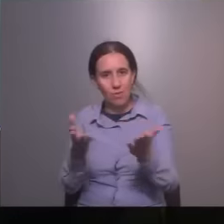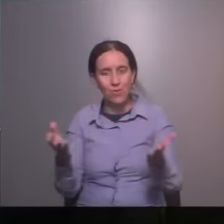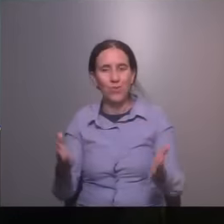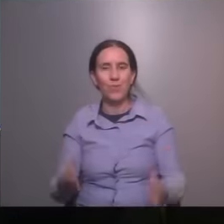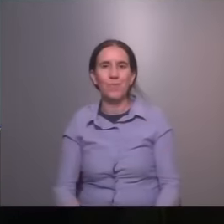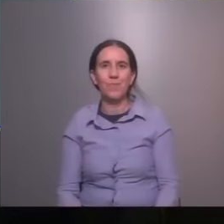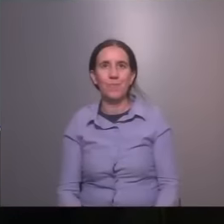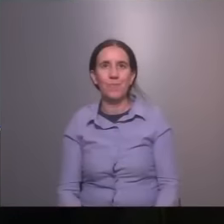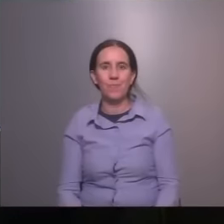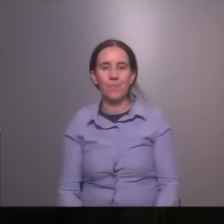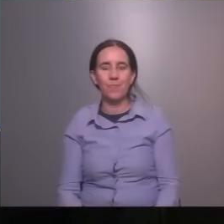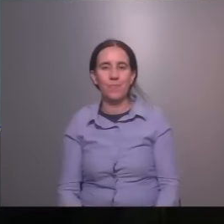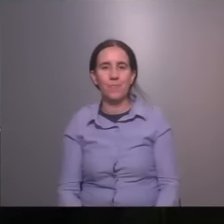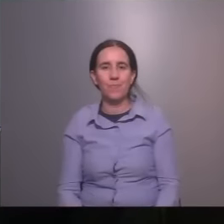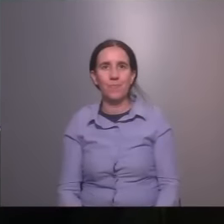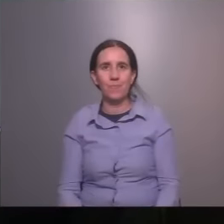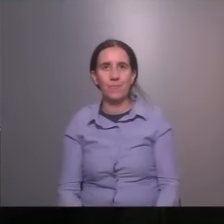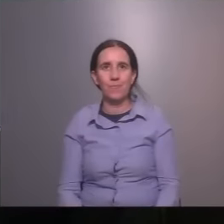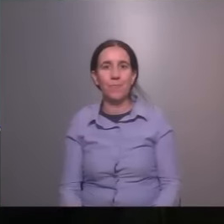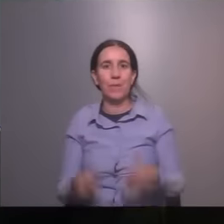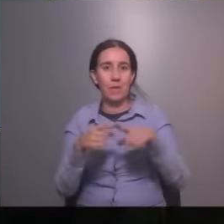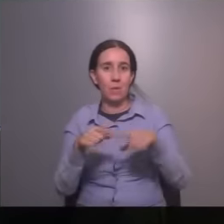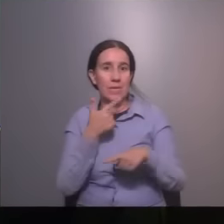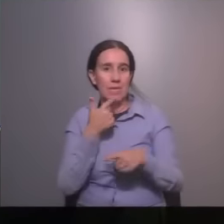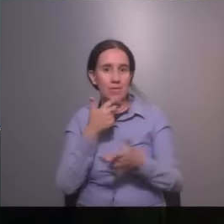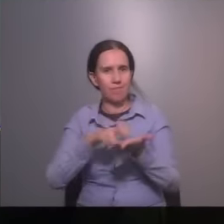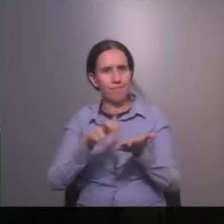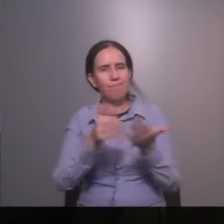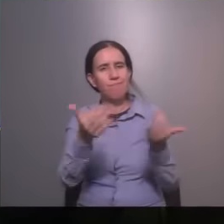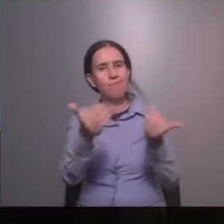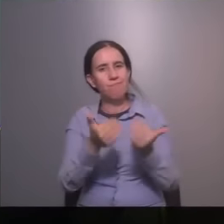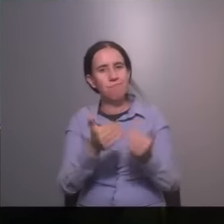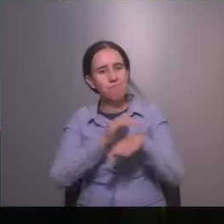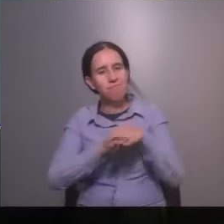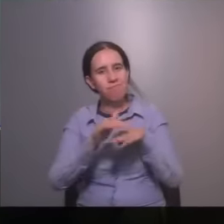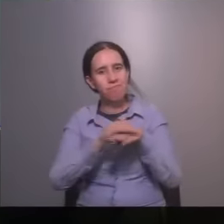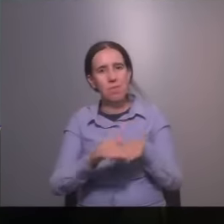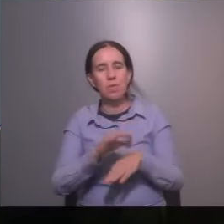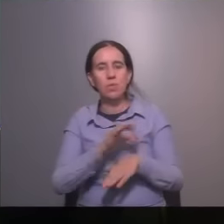Cari pellegrini di lingua italiana, il Signore sia con voi.